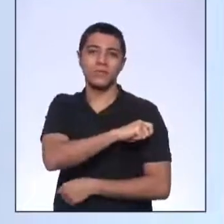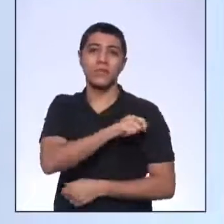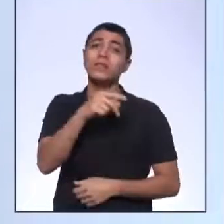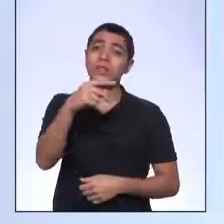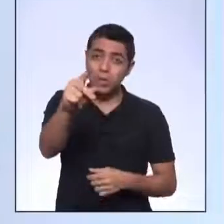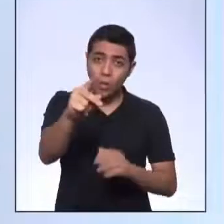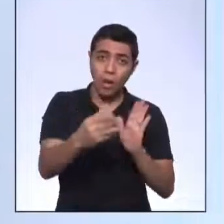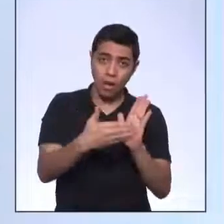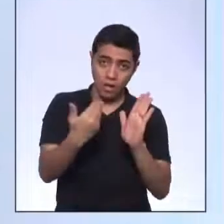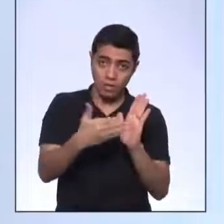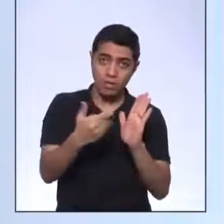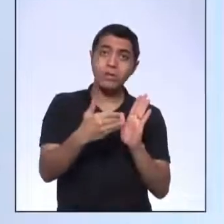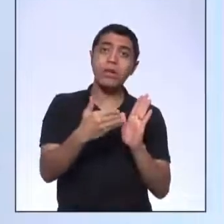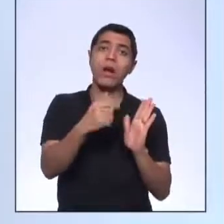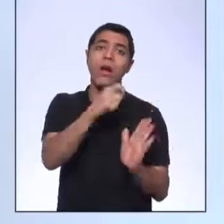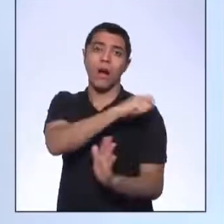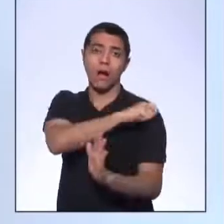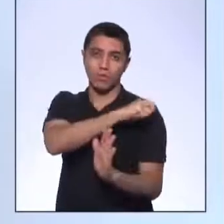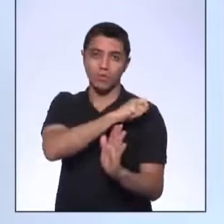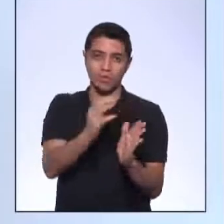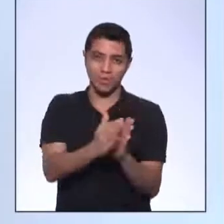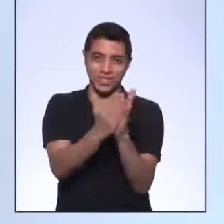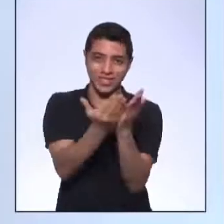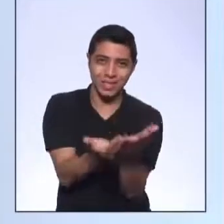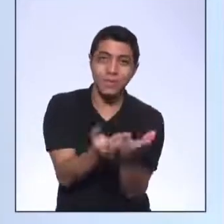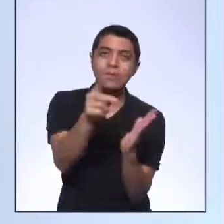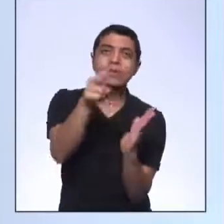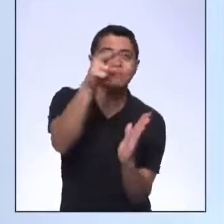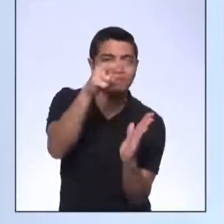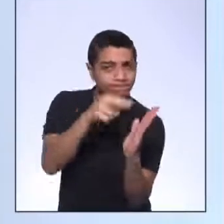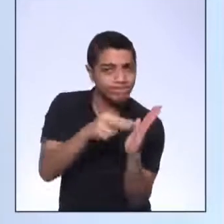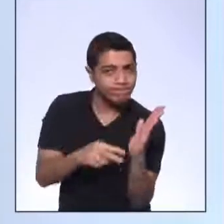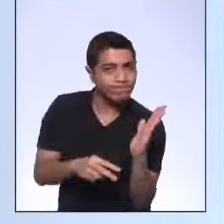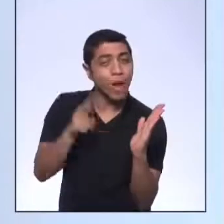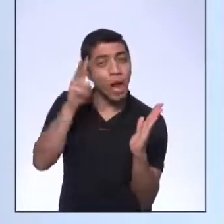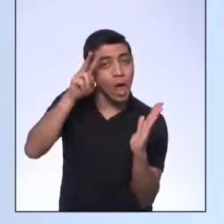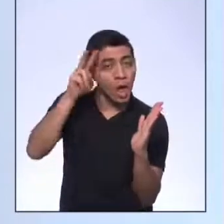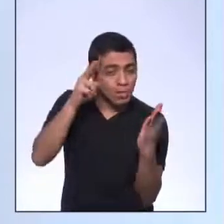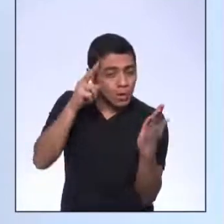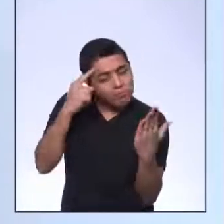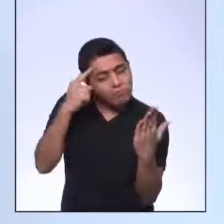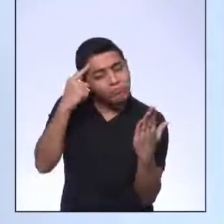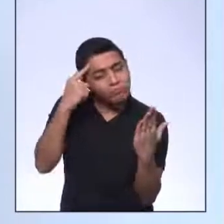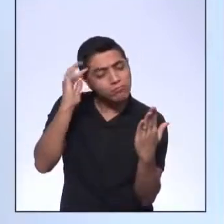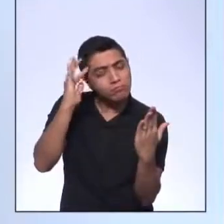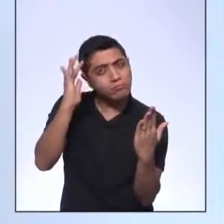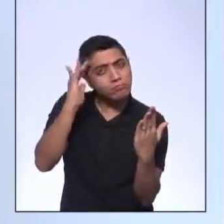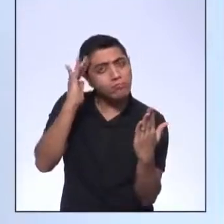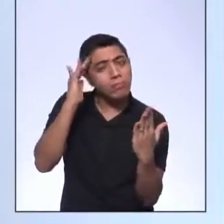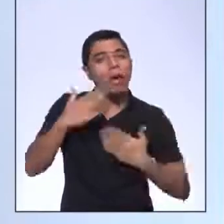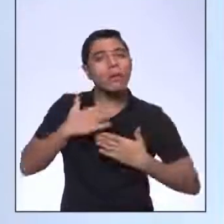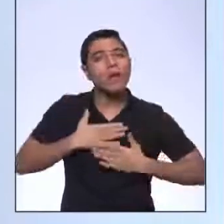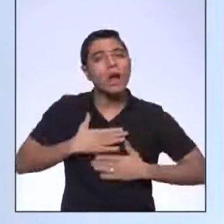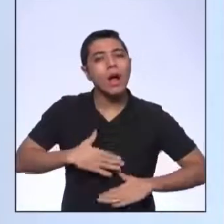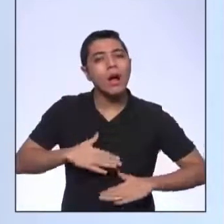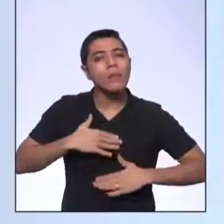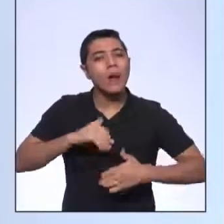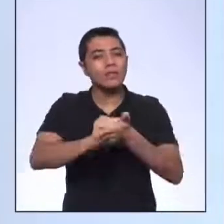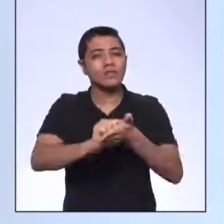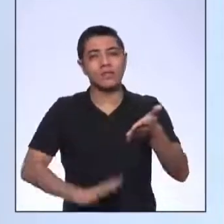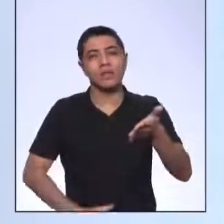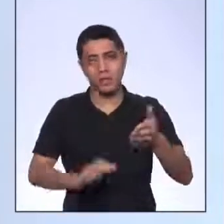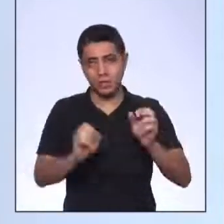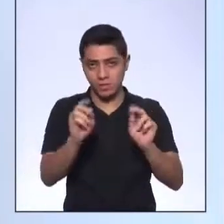vocês Bem uma olhadinha relembrem dei uma lida no caderno tá Para que vocês possam fazer com mais tranquilidade Essas atividades